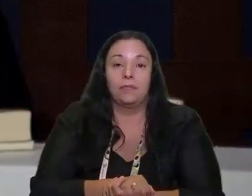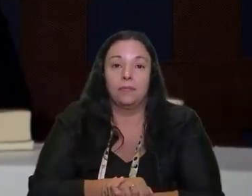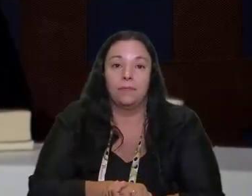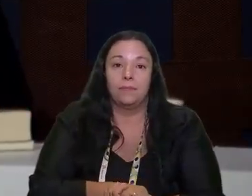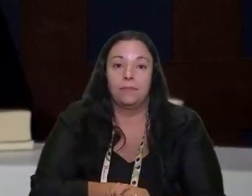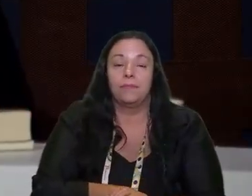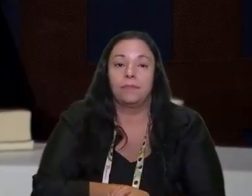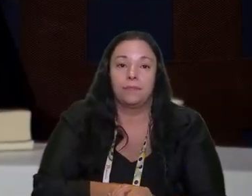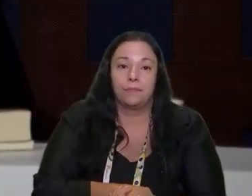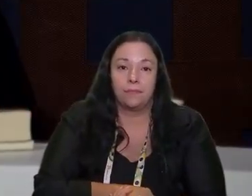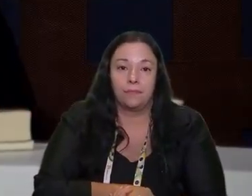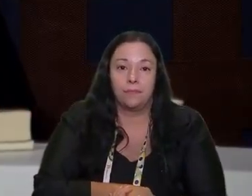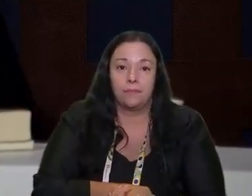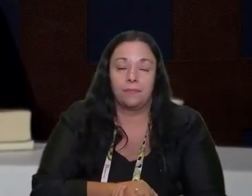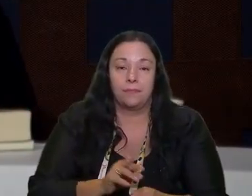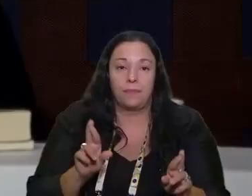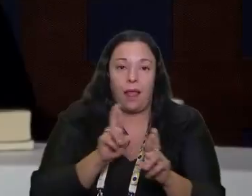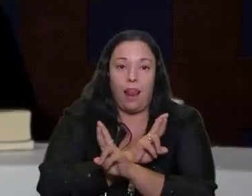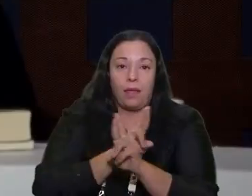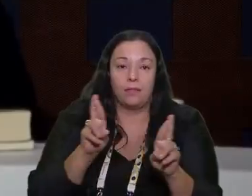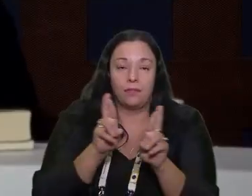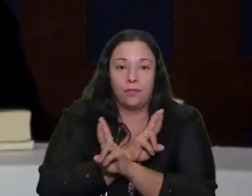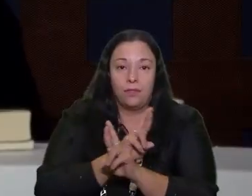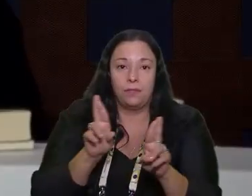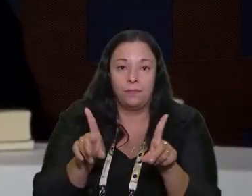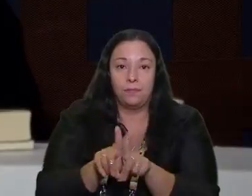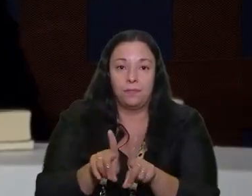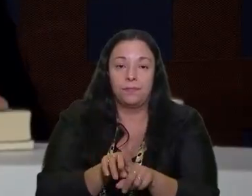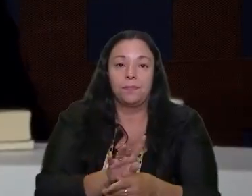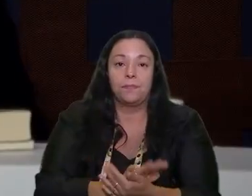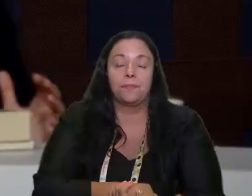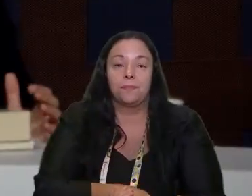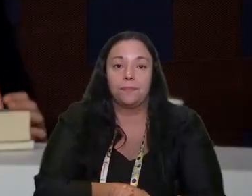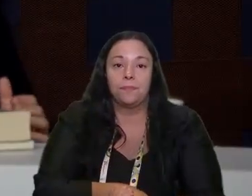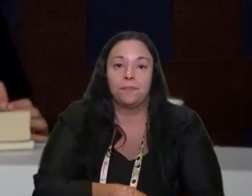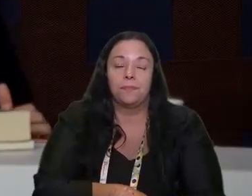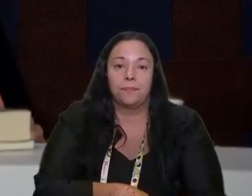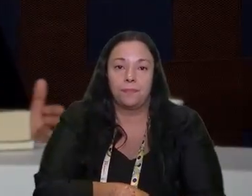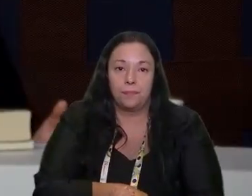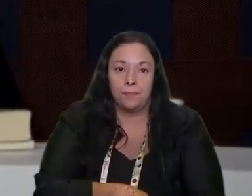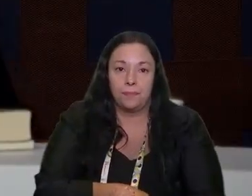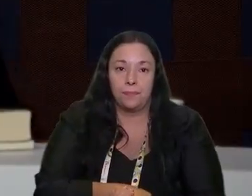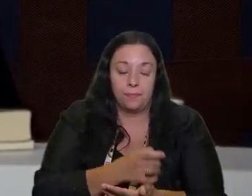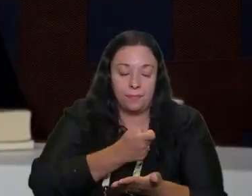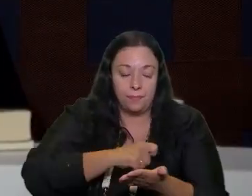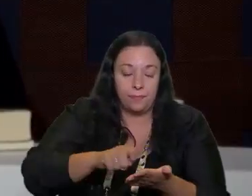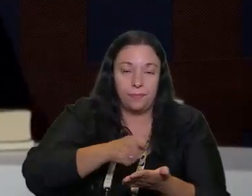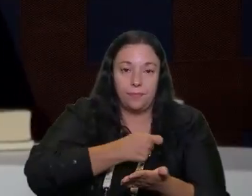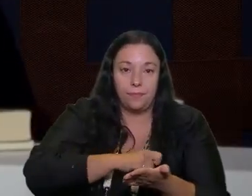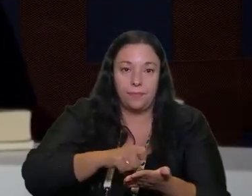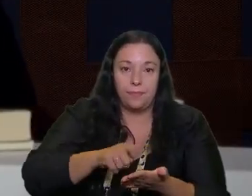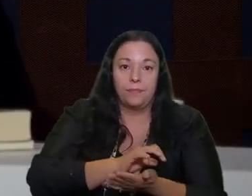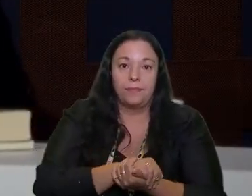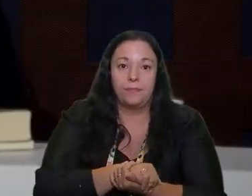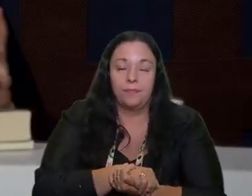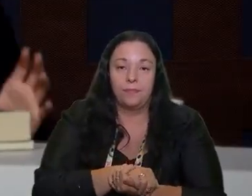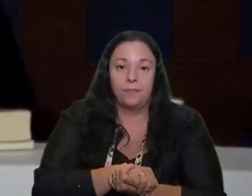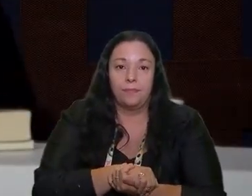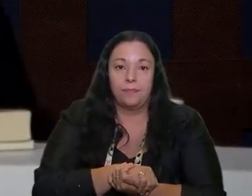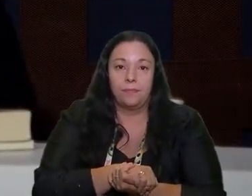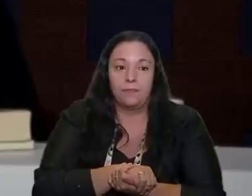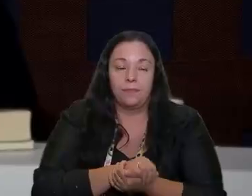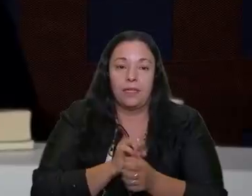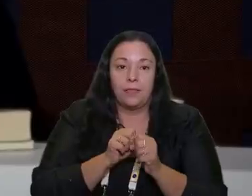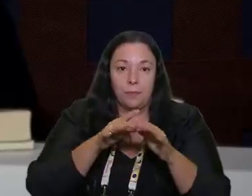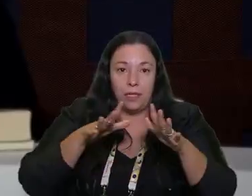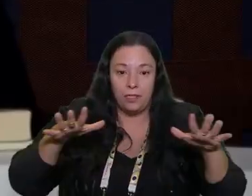outras relações. Então, estou tentando continuar na escrita e